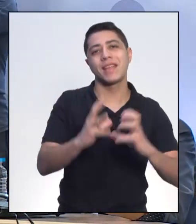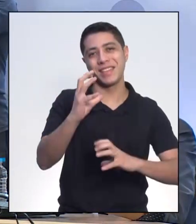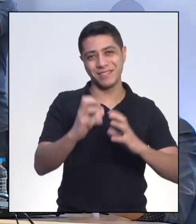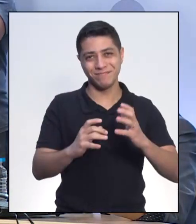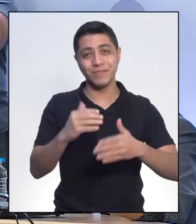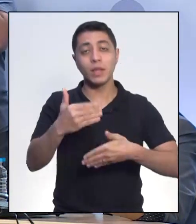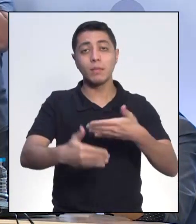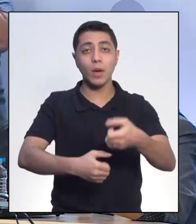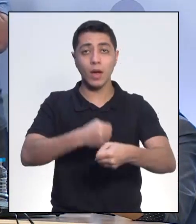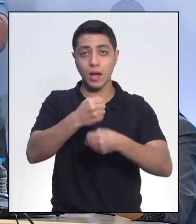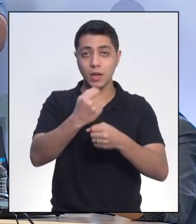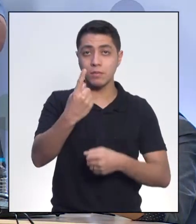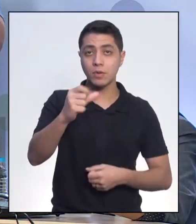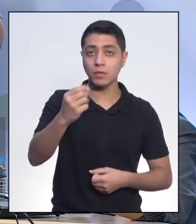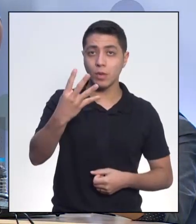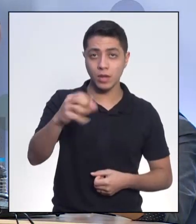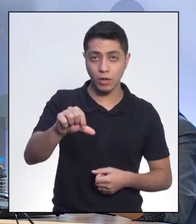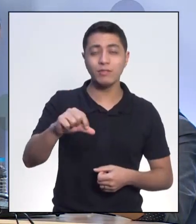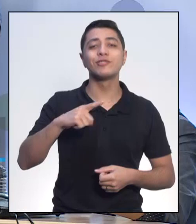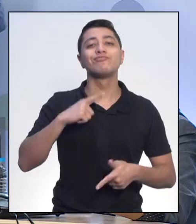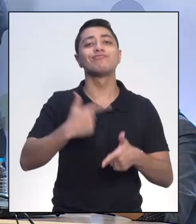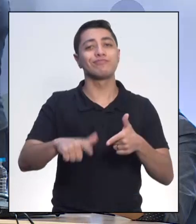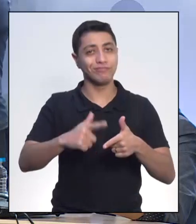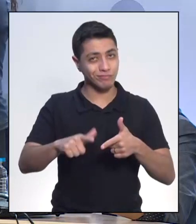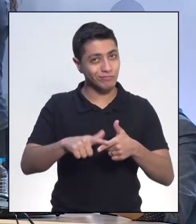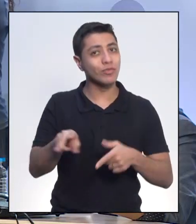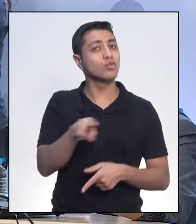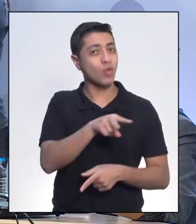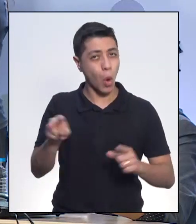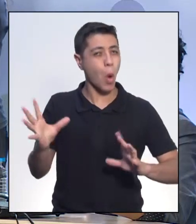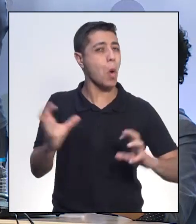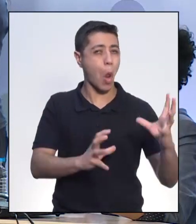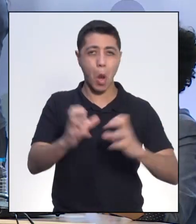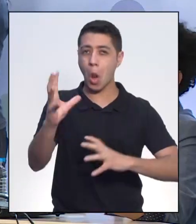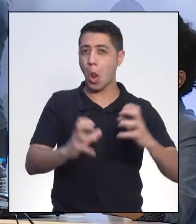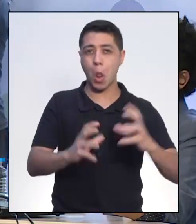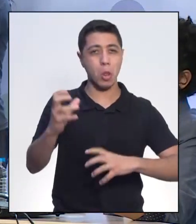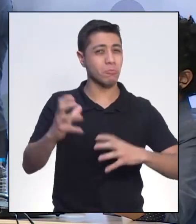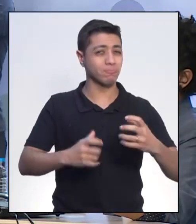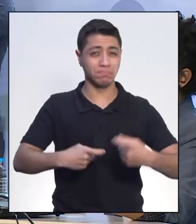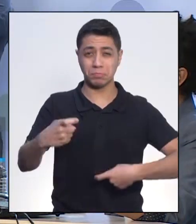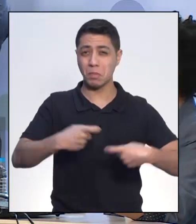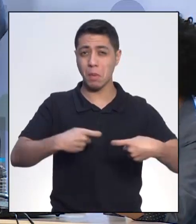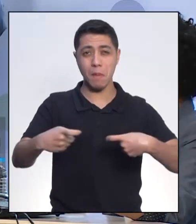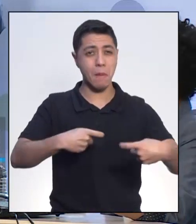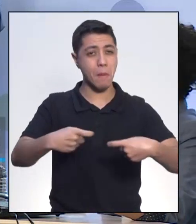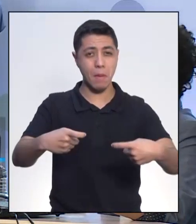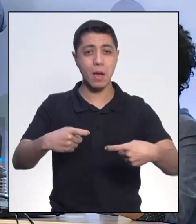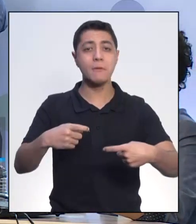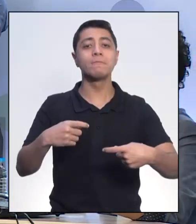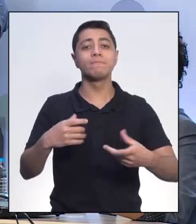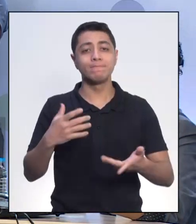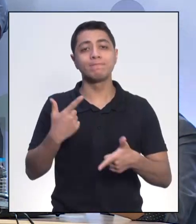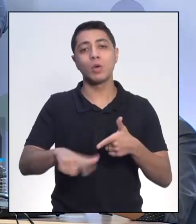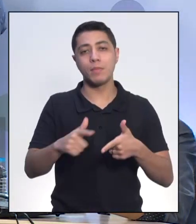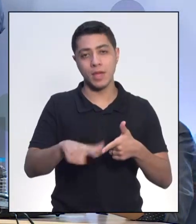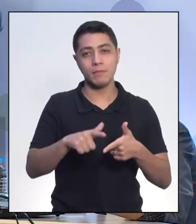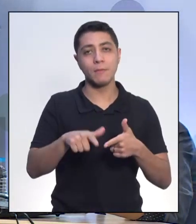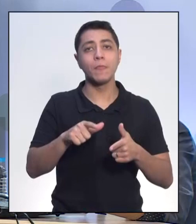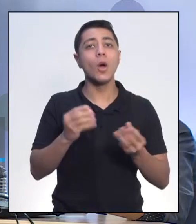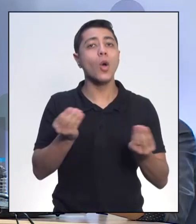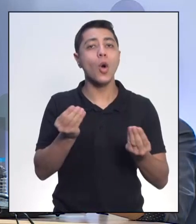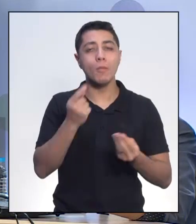Em 1967, também tivemos outro conflito. Né? Então, ficou essa divisão aqui, nessa região mais central